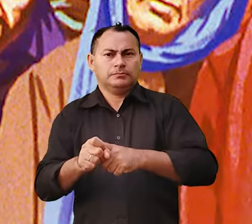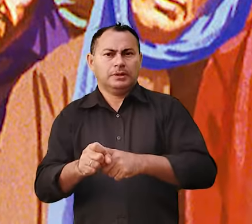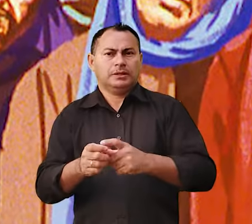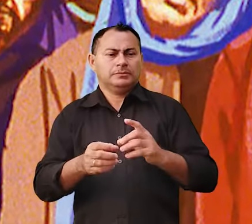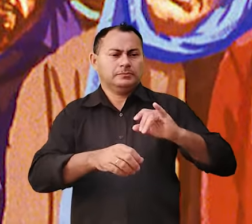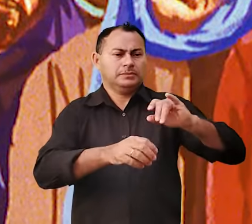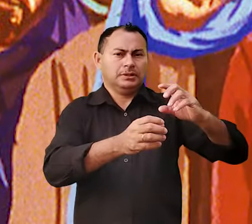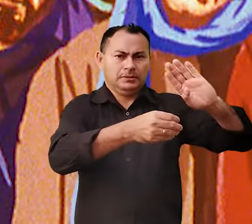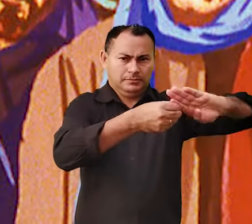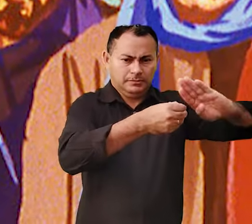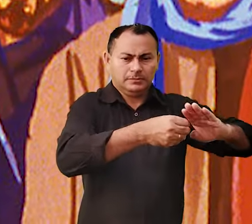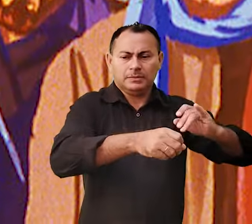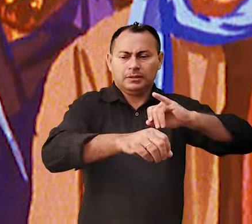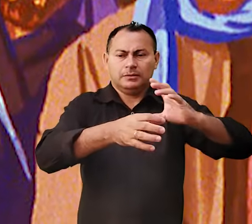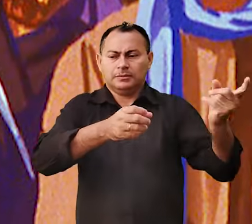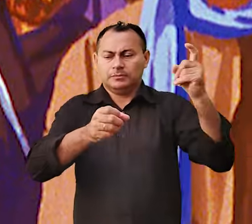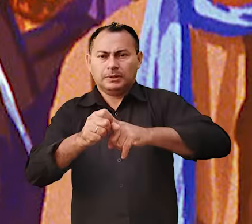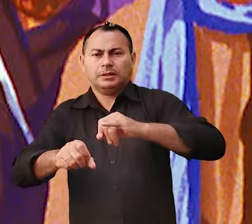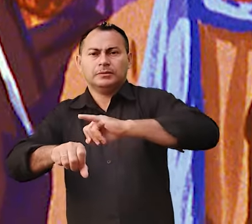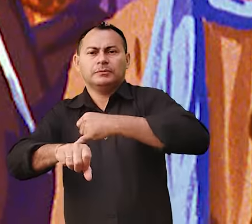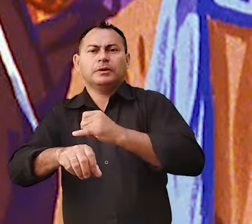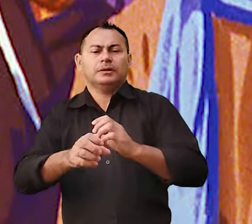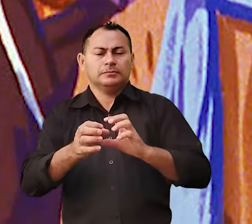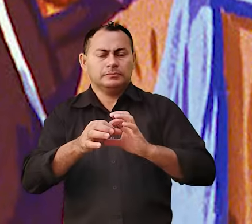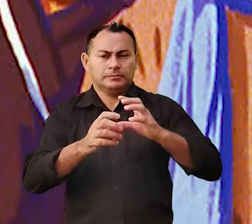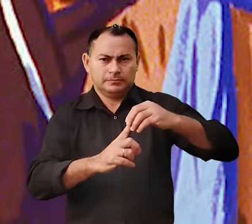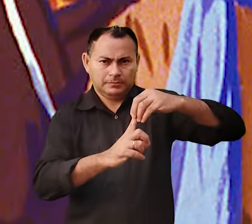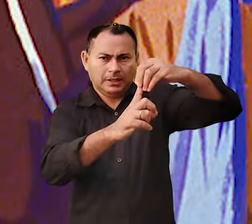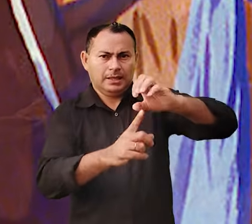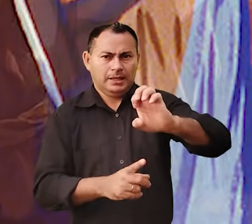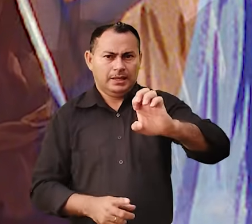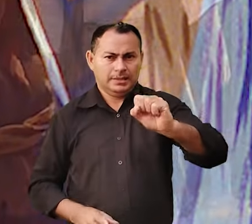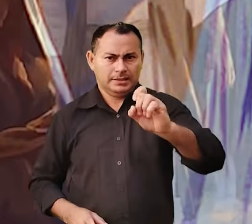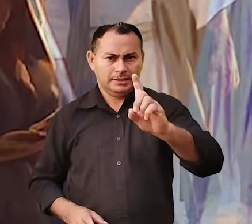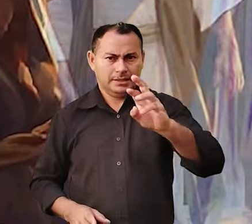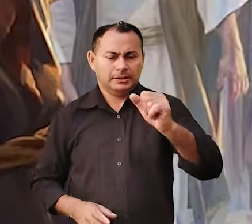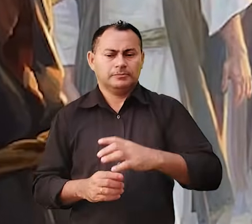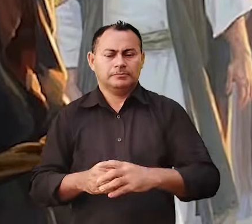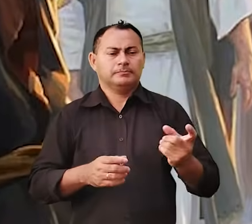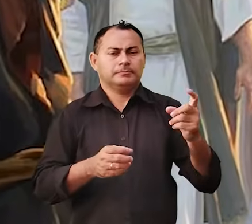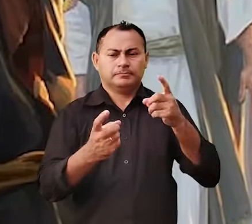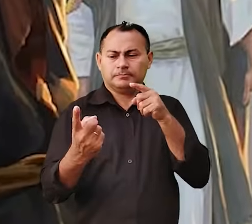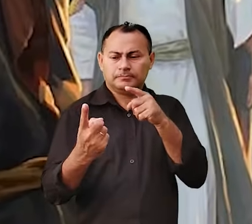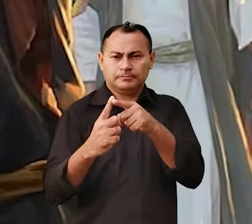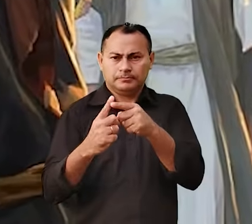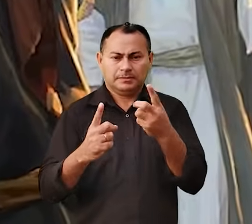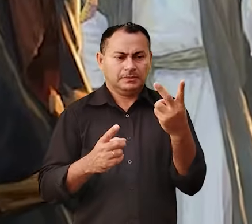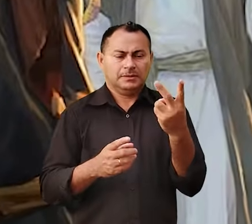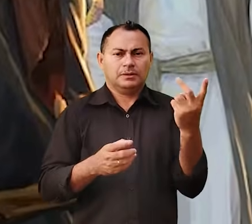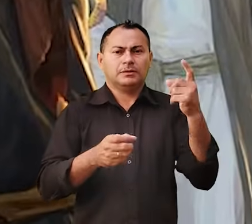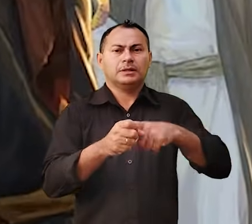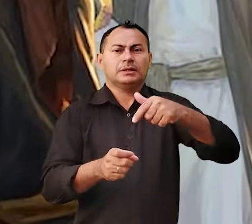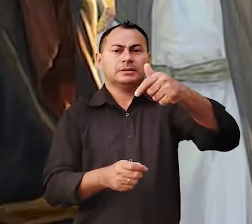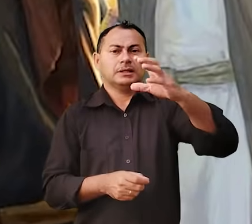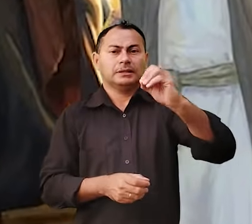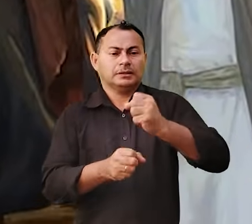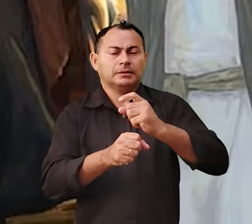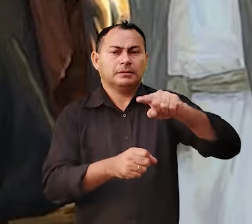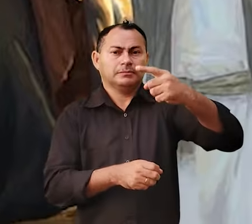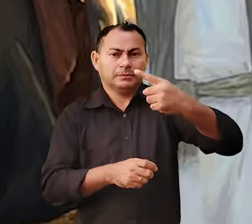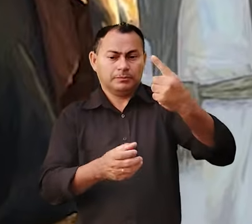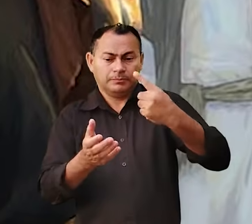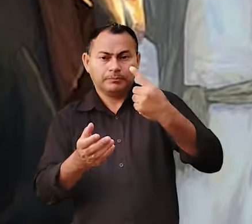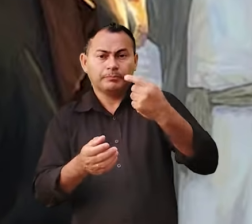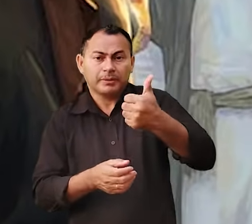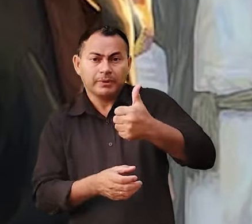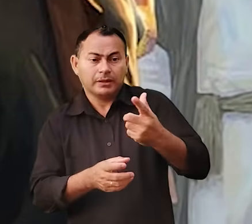para Jerusalém foi liderado por Esdras. O propósito desse segundo retorno depois de 70 anos do